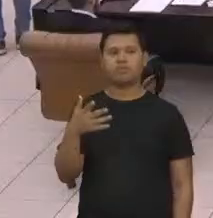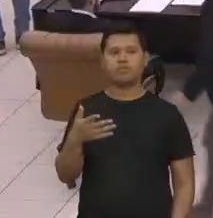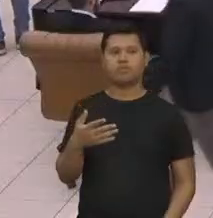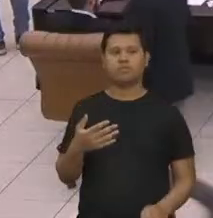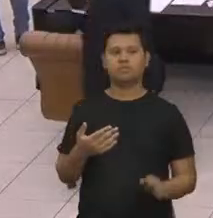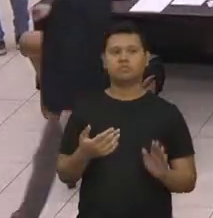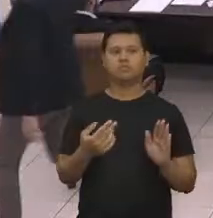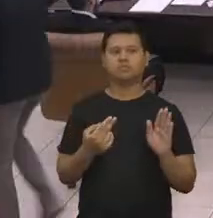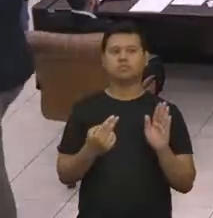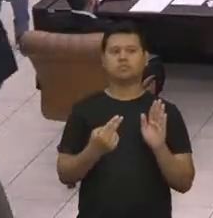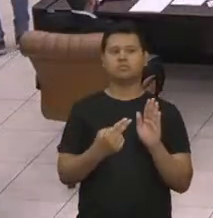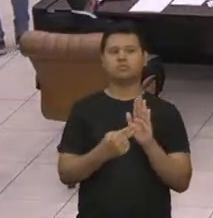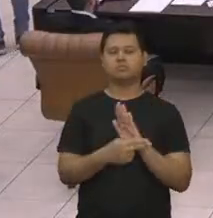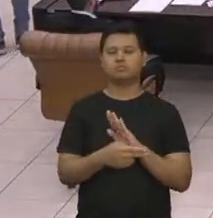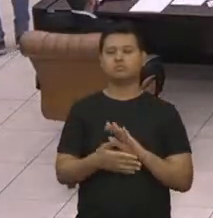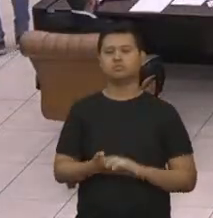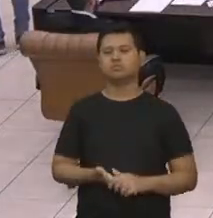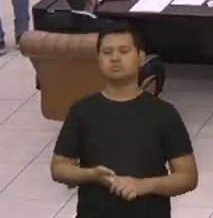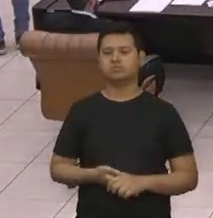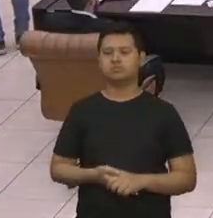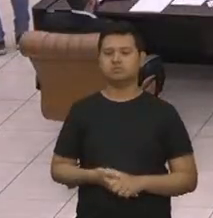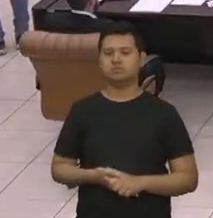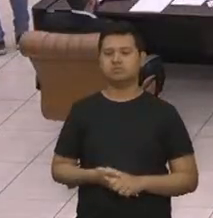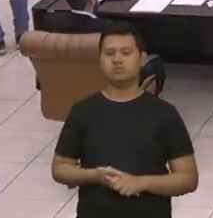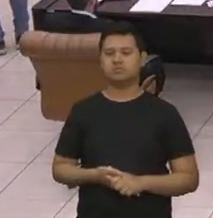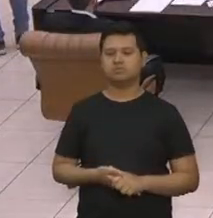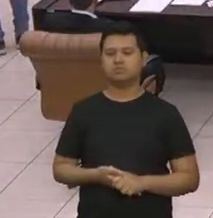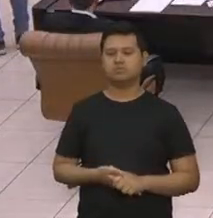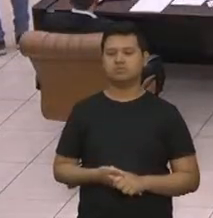Apresentação do projeto.